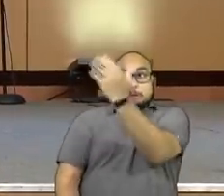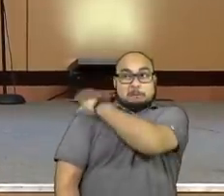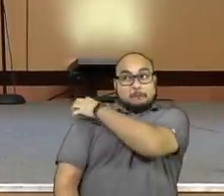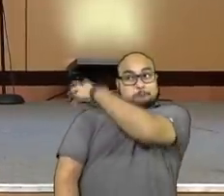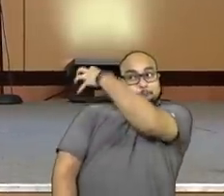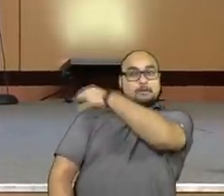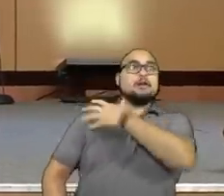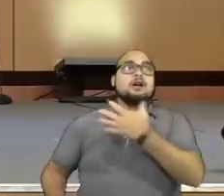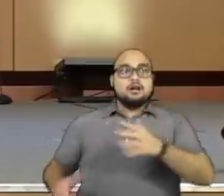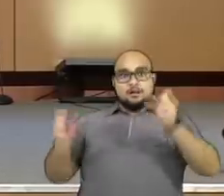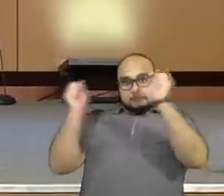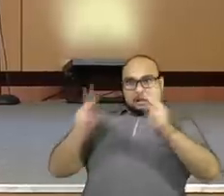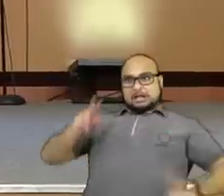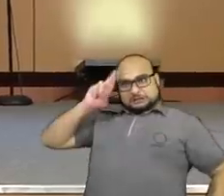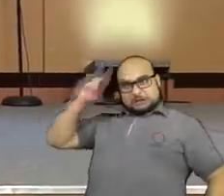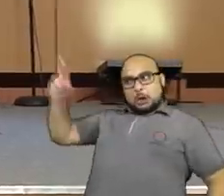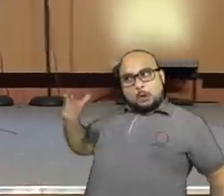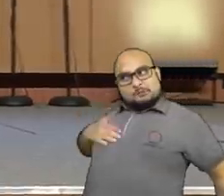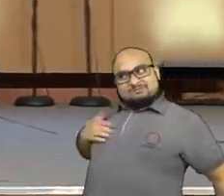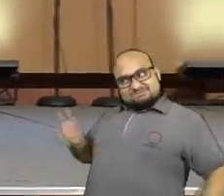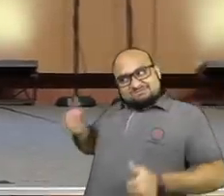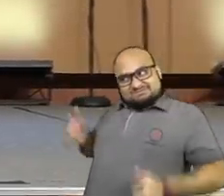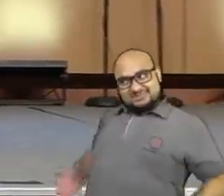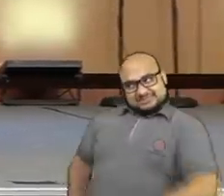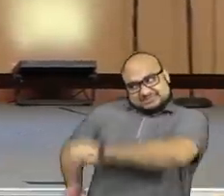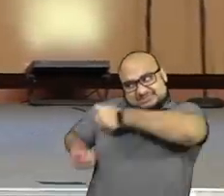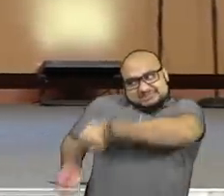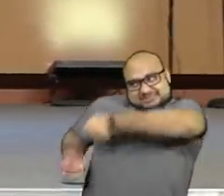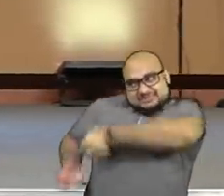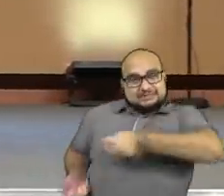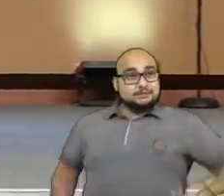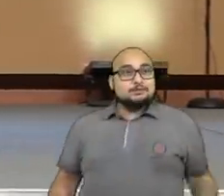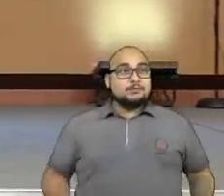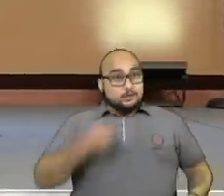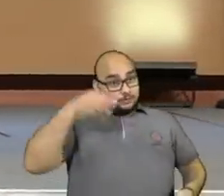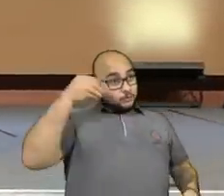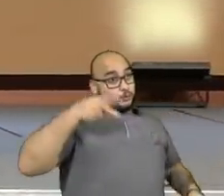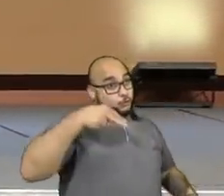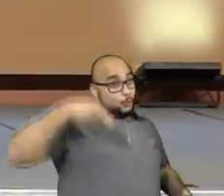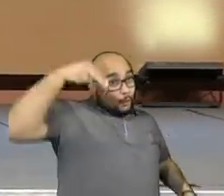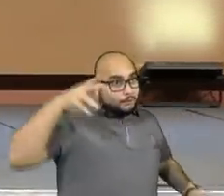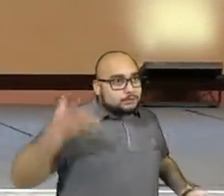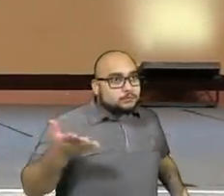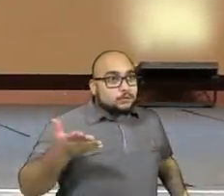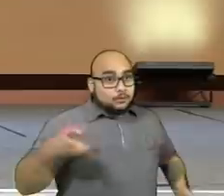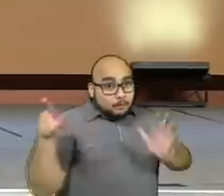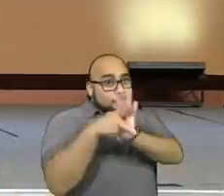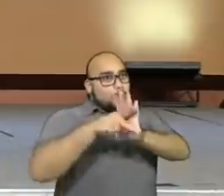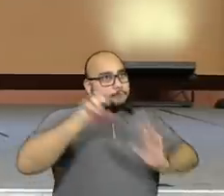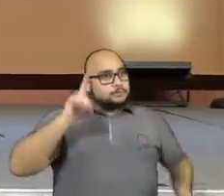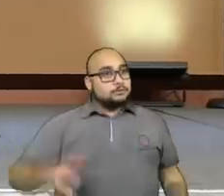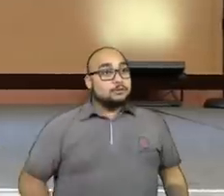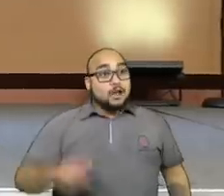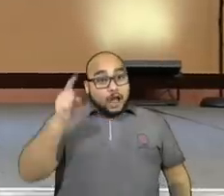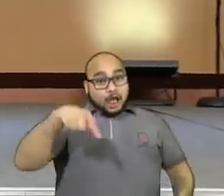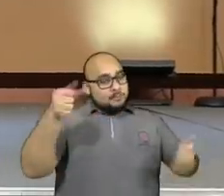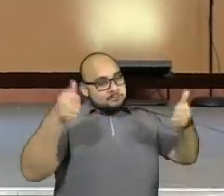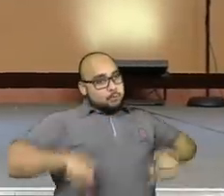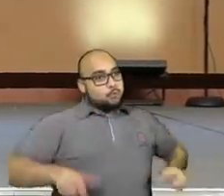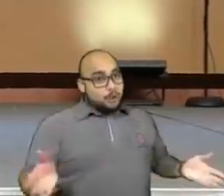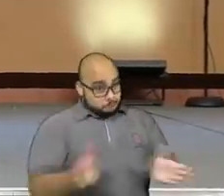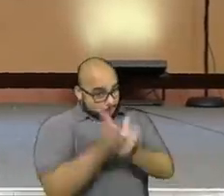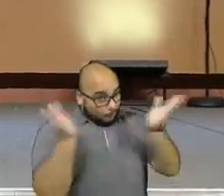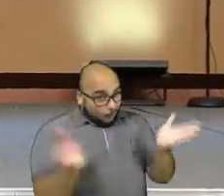defo. Um cara veio lá do Nordeste, lascado de maré de si.